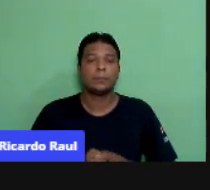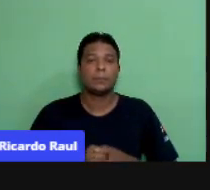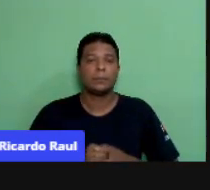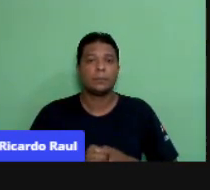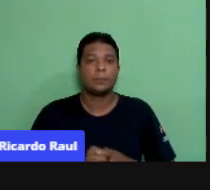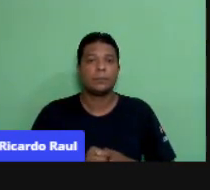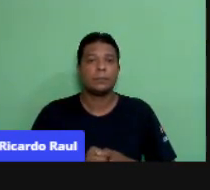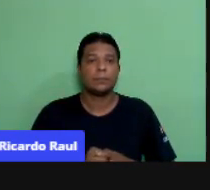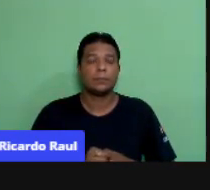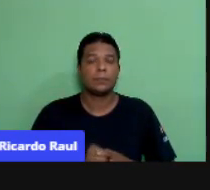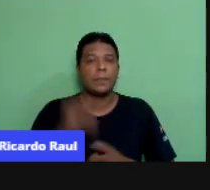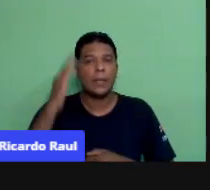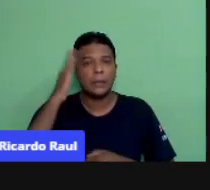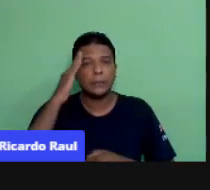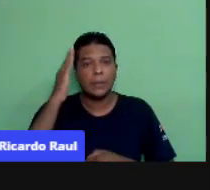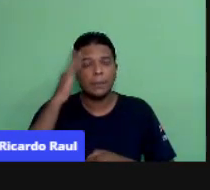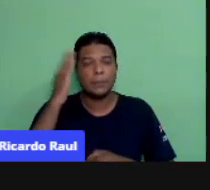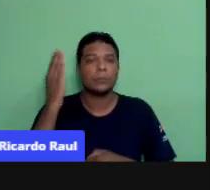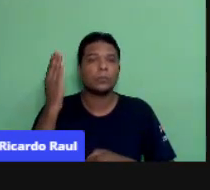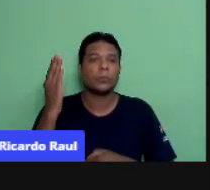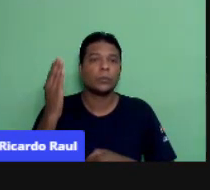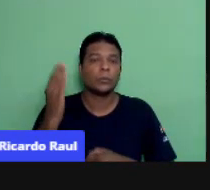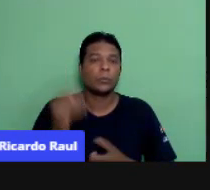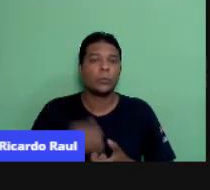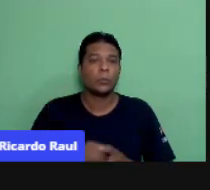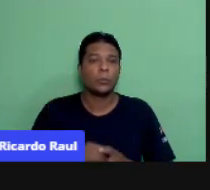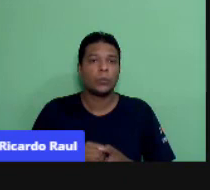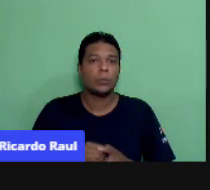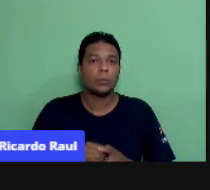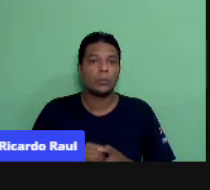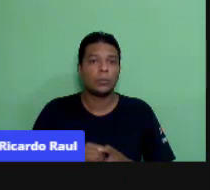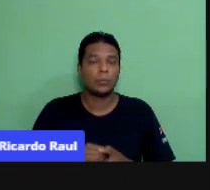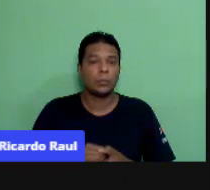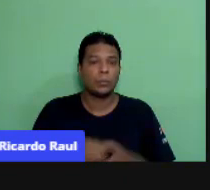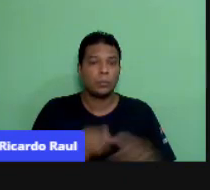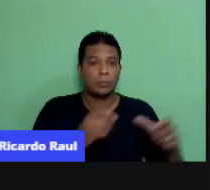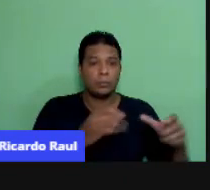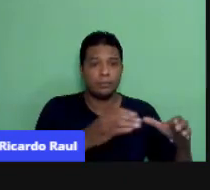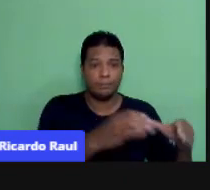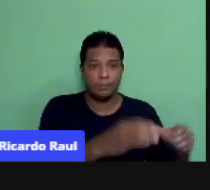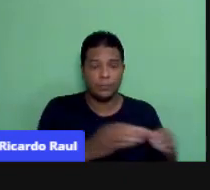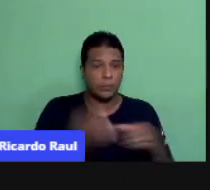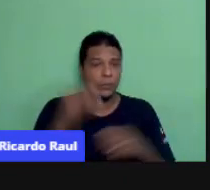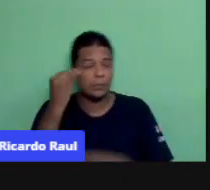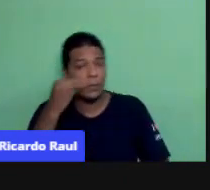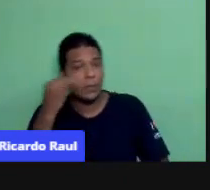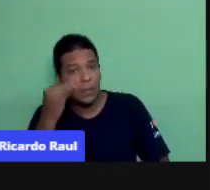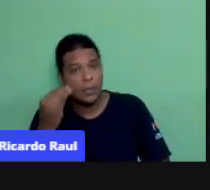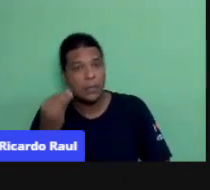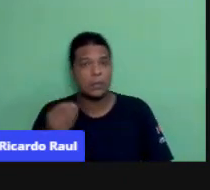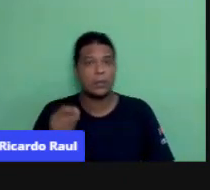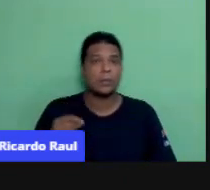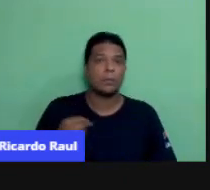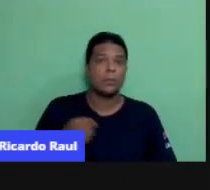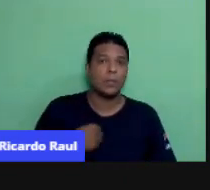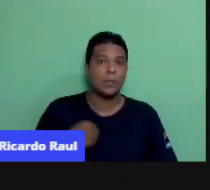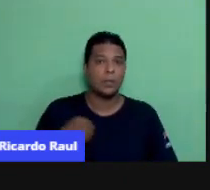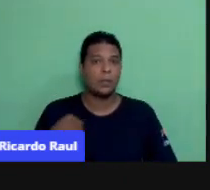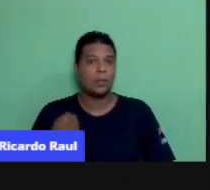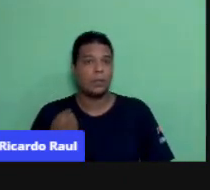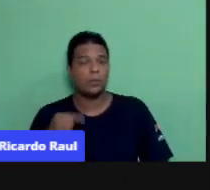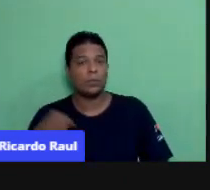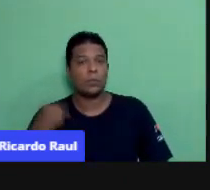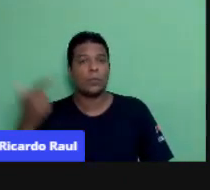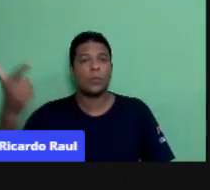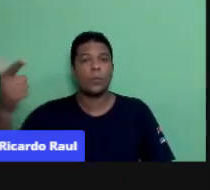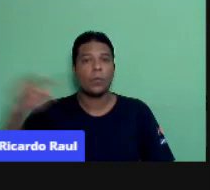Tá, então nós sabemos dos campos de experiência. Eu, outro, nós, corpo, gesto,